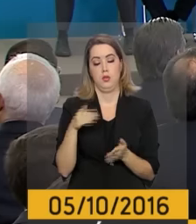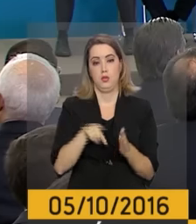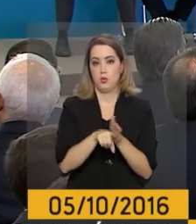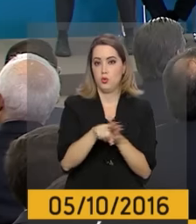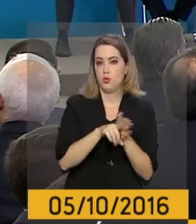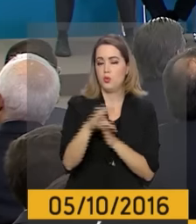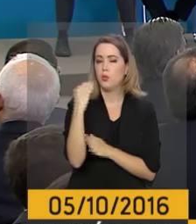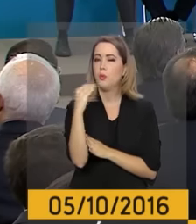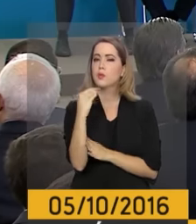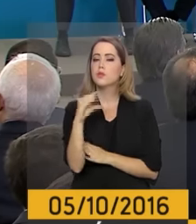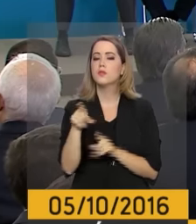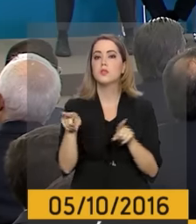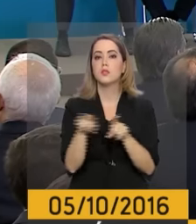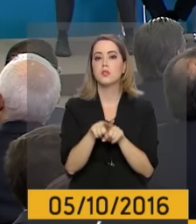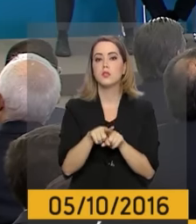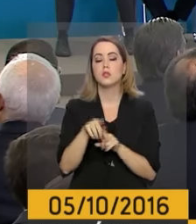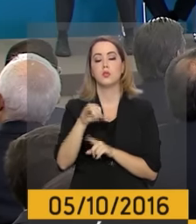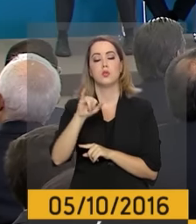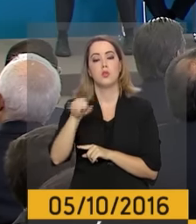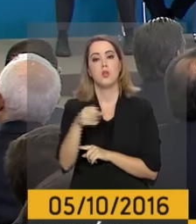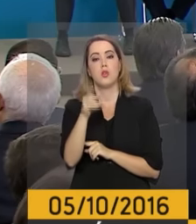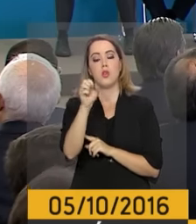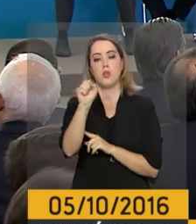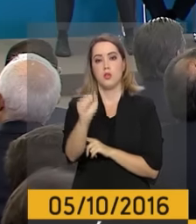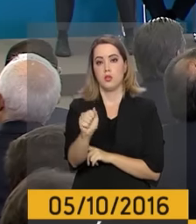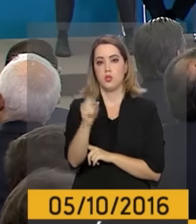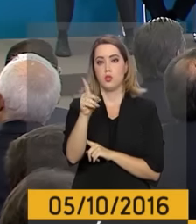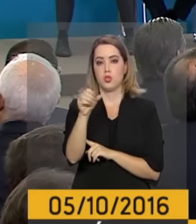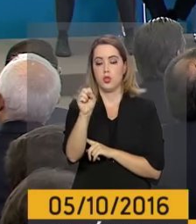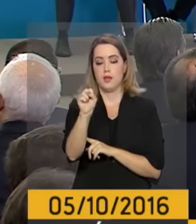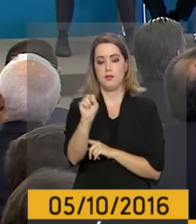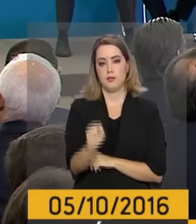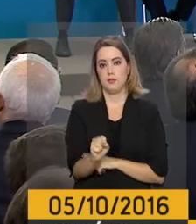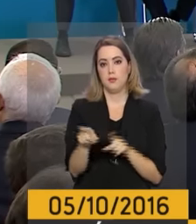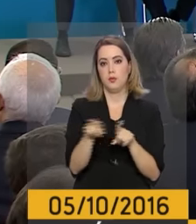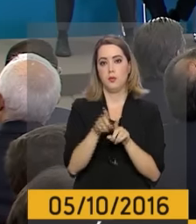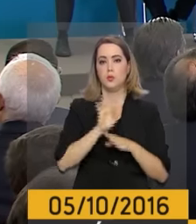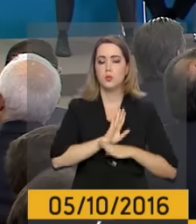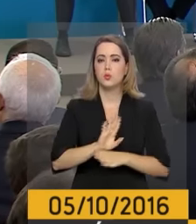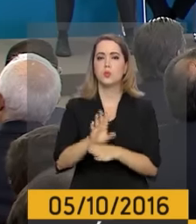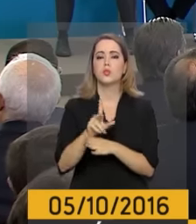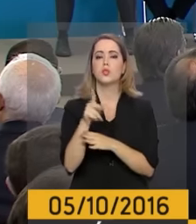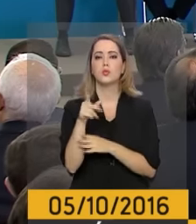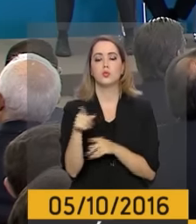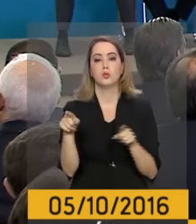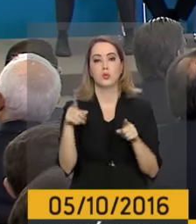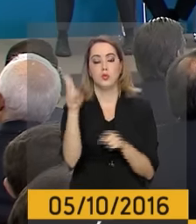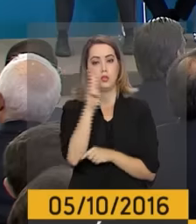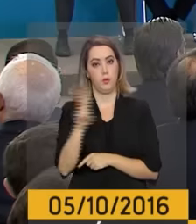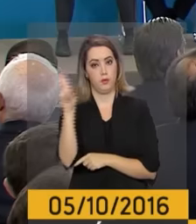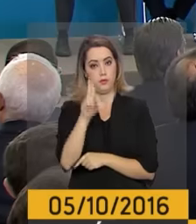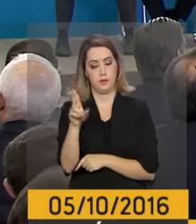Dr. Jaderson Costa, diretor do Instituto do Cérebro do Rio Grande do Sul, da PUC do Rio Grande do Sul.